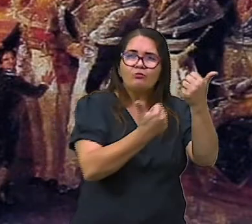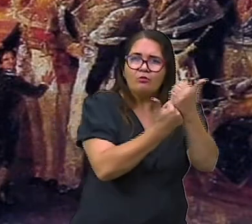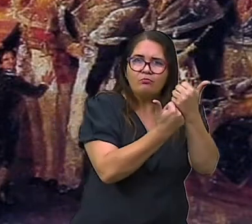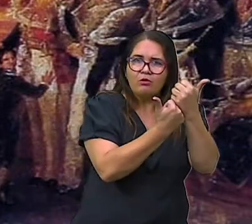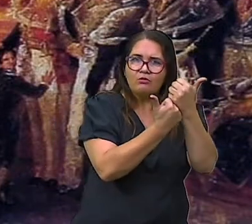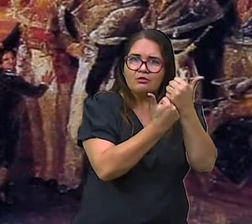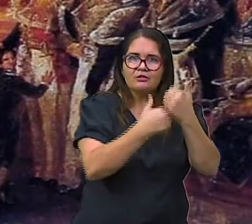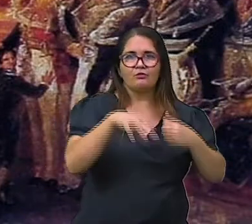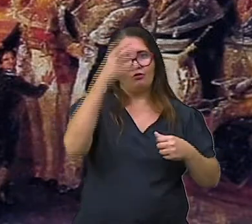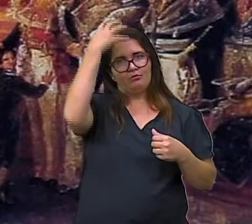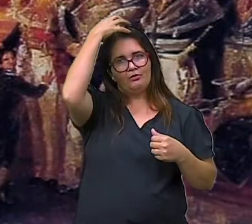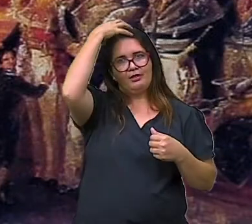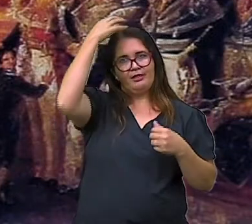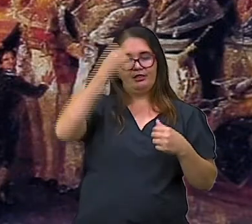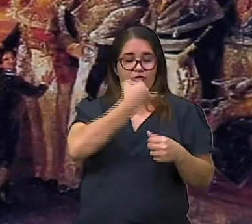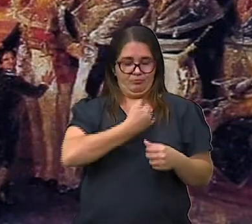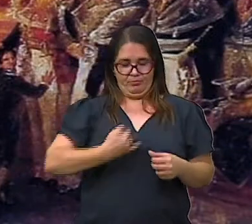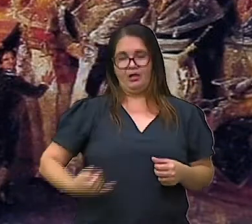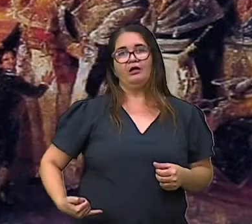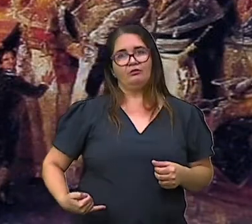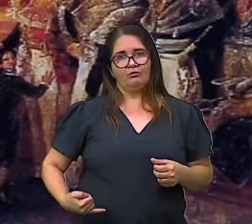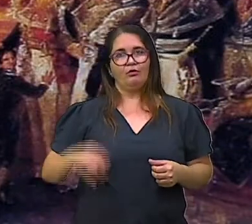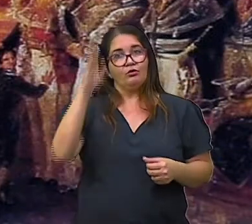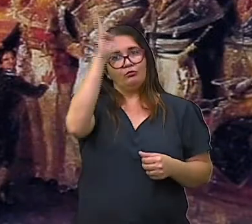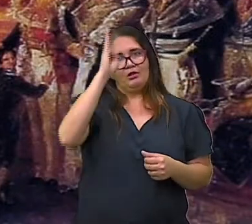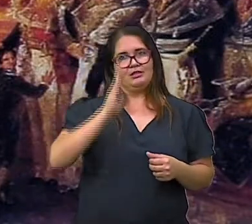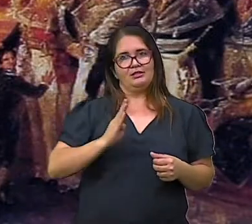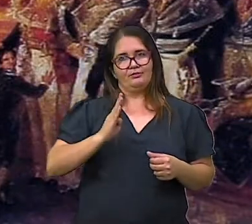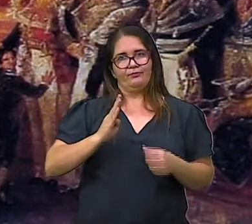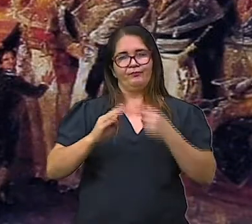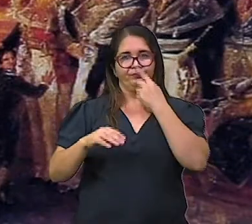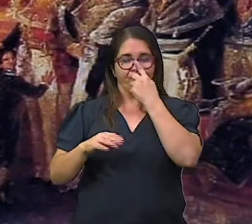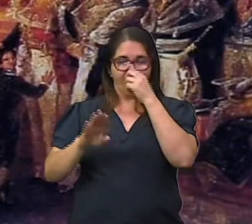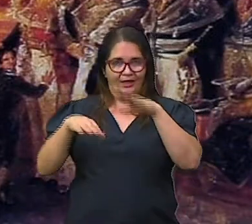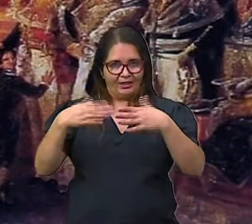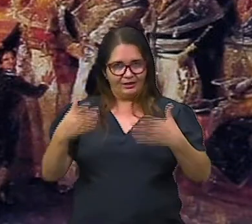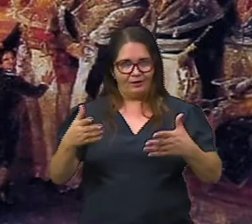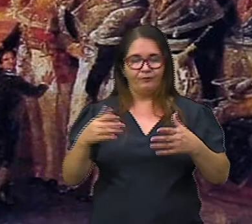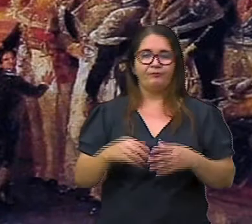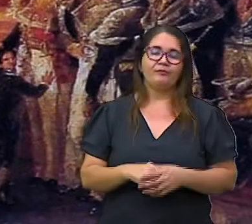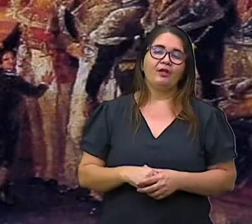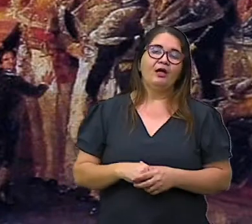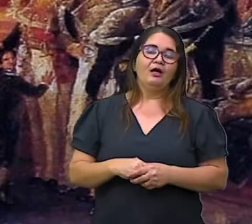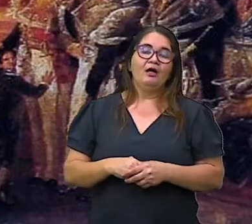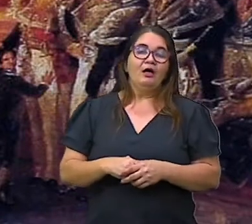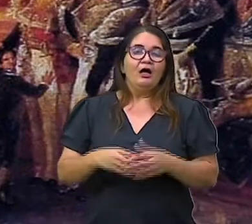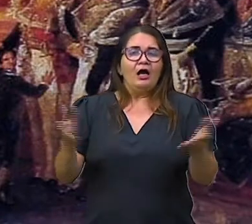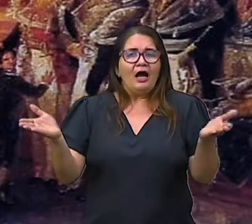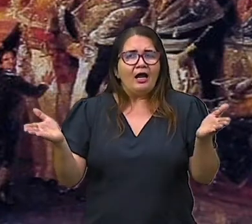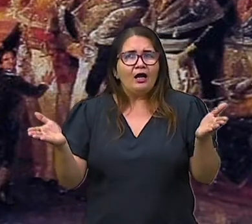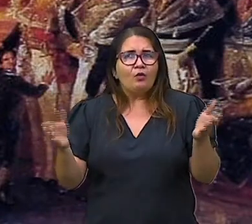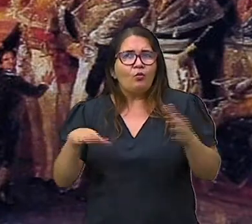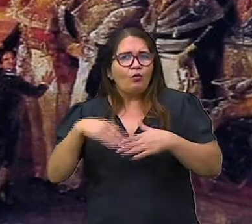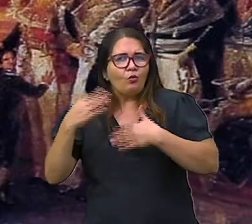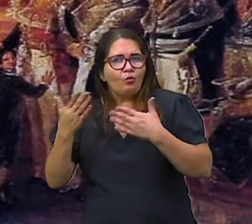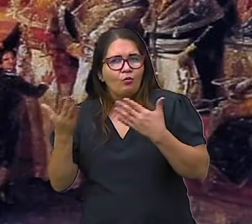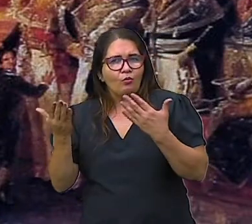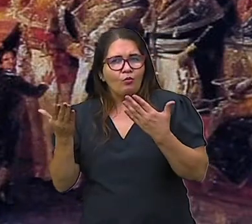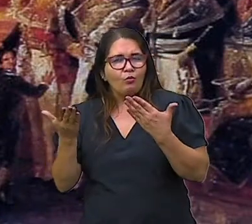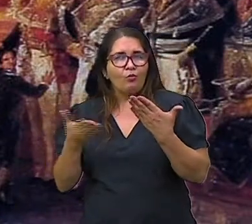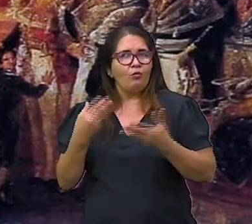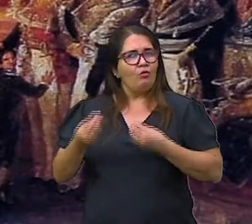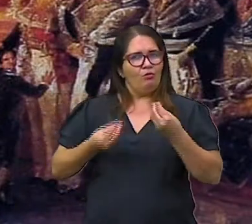a Europa, principalmente para Portugal, onde chega em Portugal, entra numa